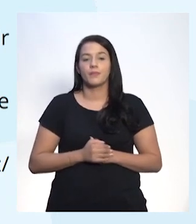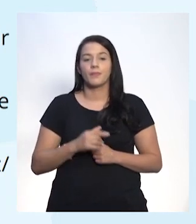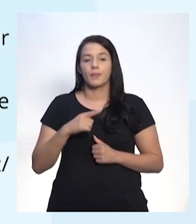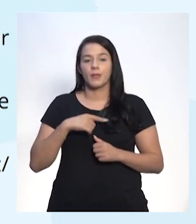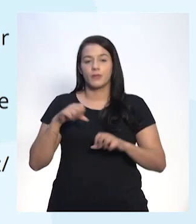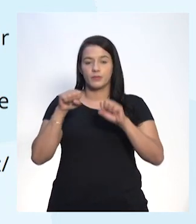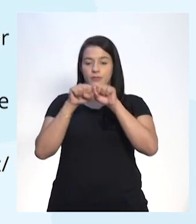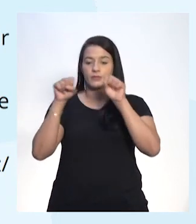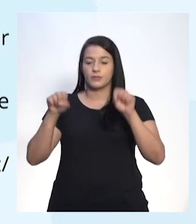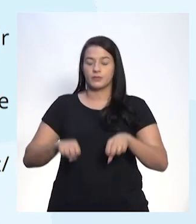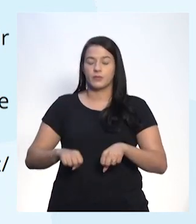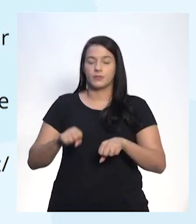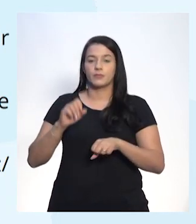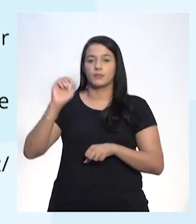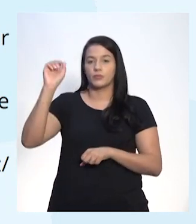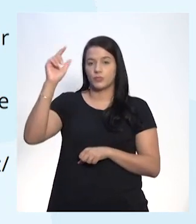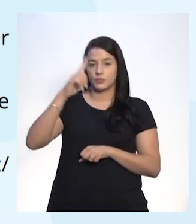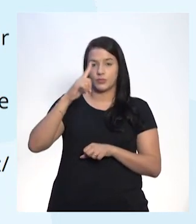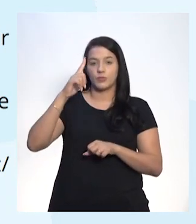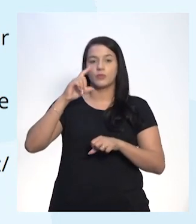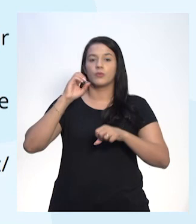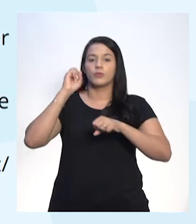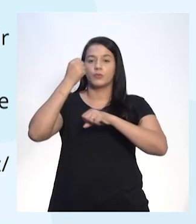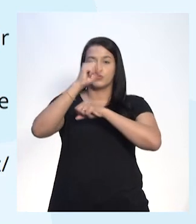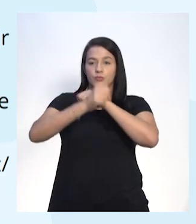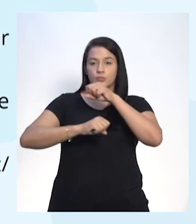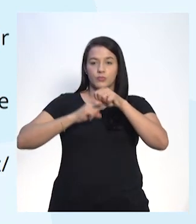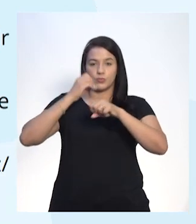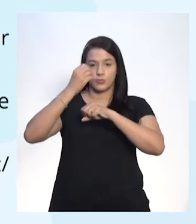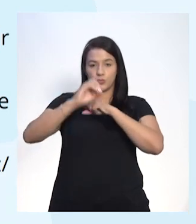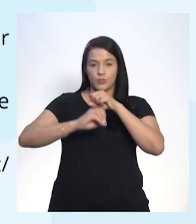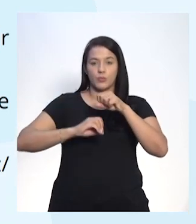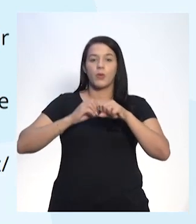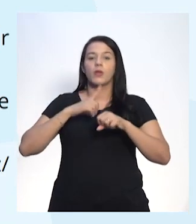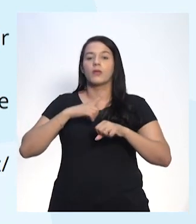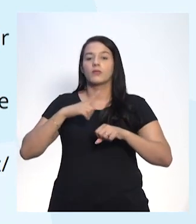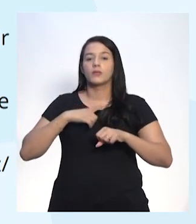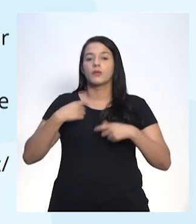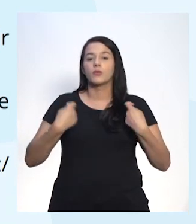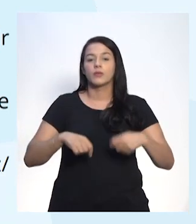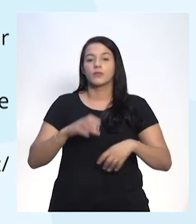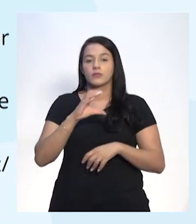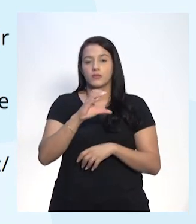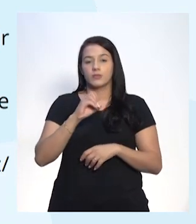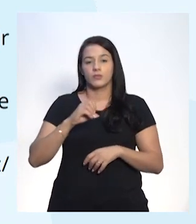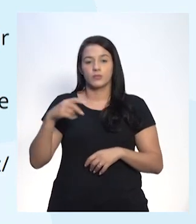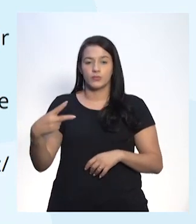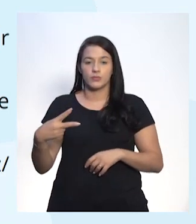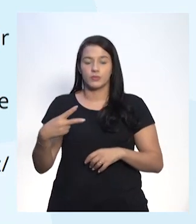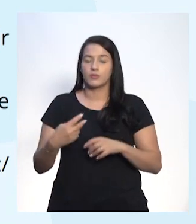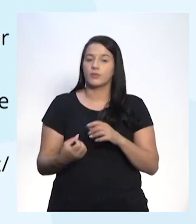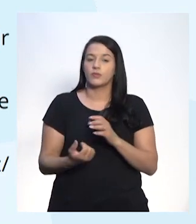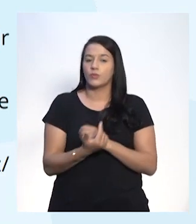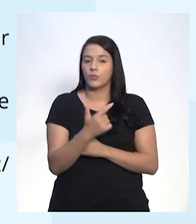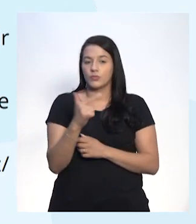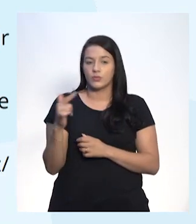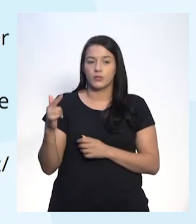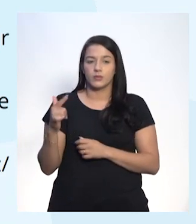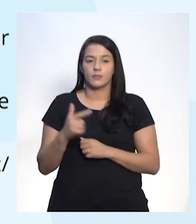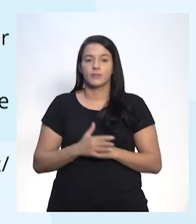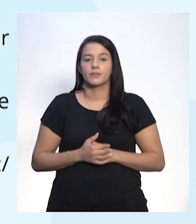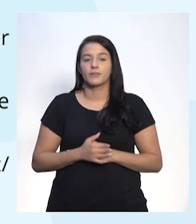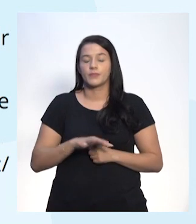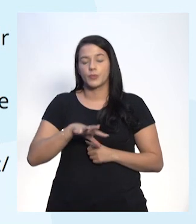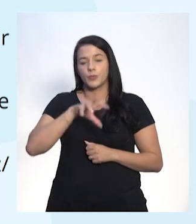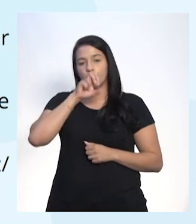sistemas de energia solar não produzem ar, poluentes ou dióxido de carbono. Isso, então, ó, não produzem poluentes do